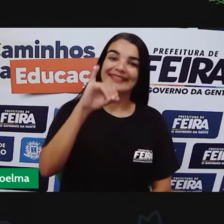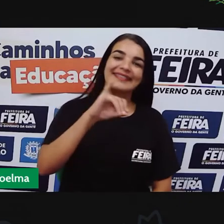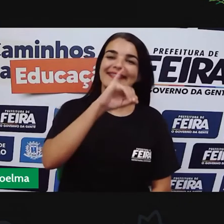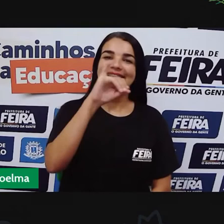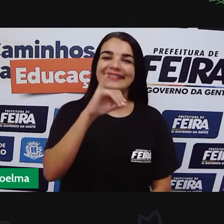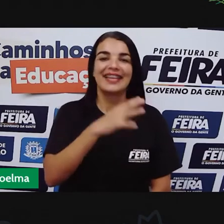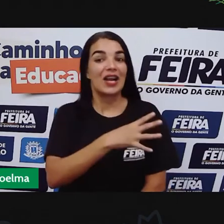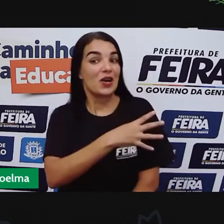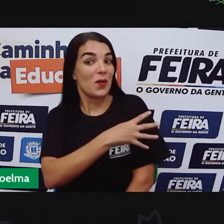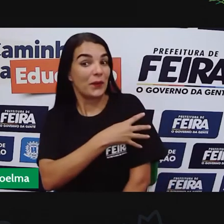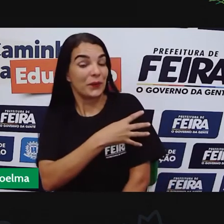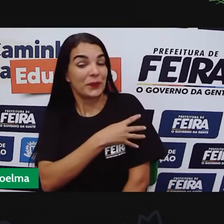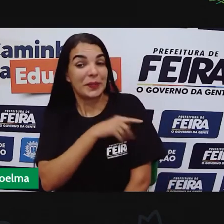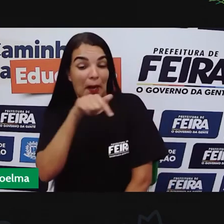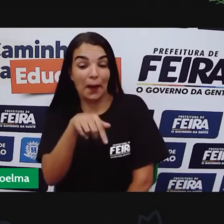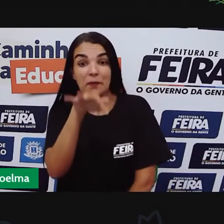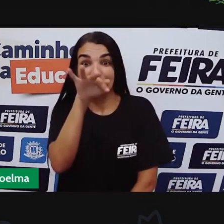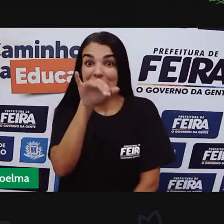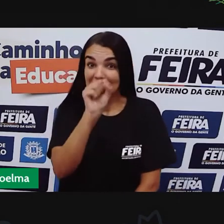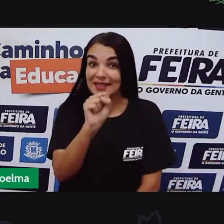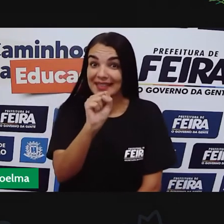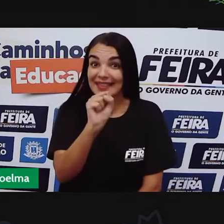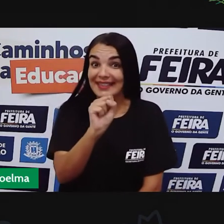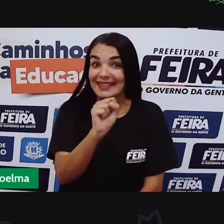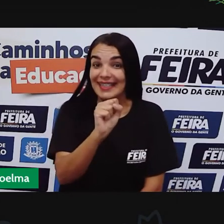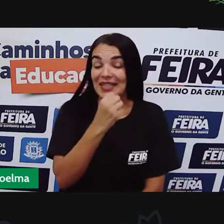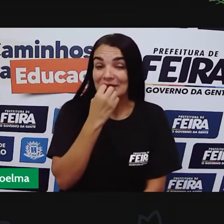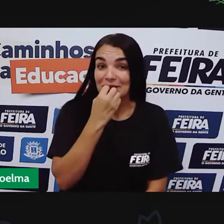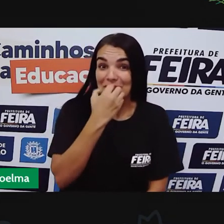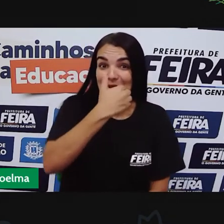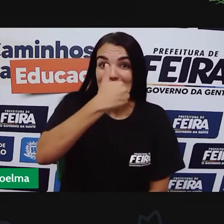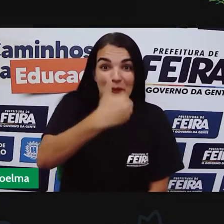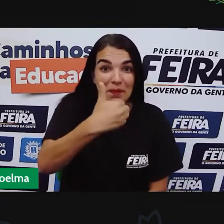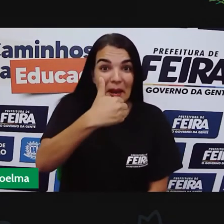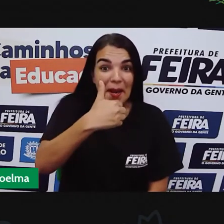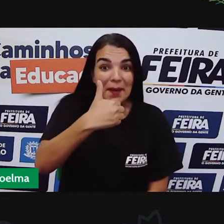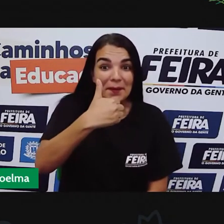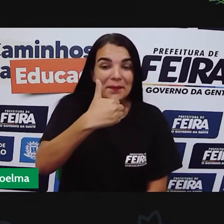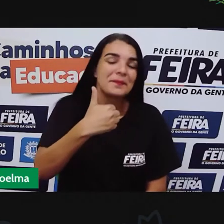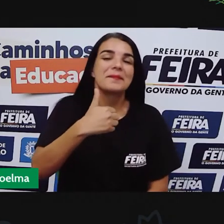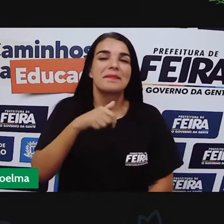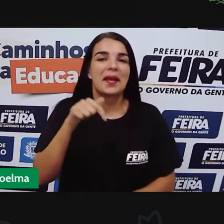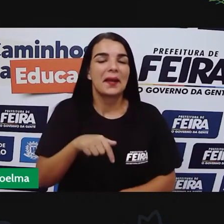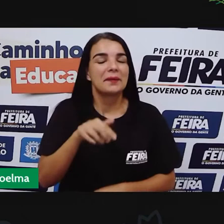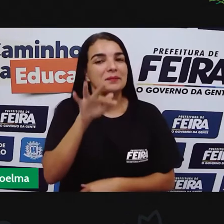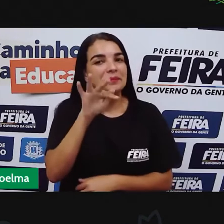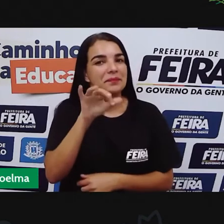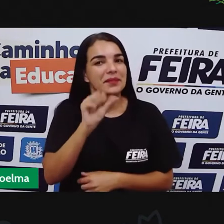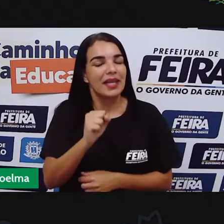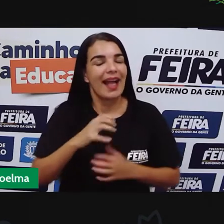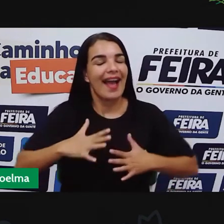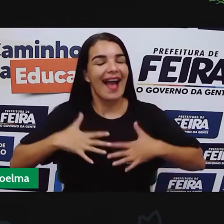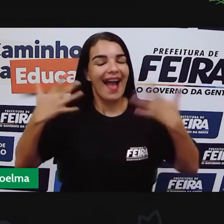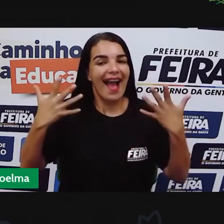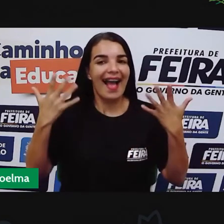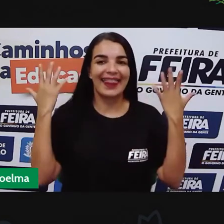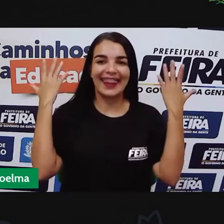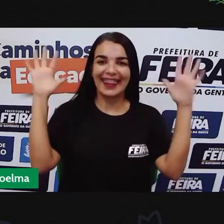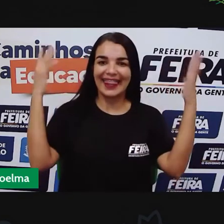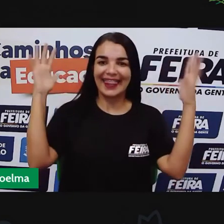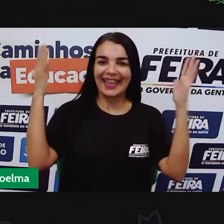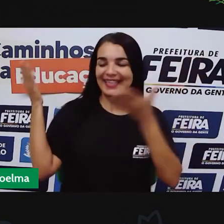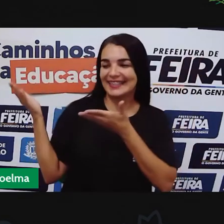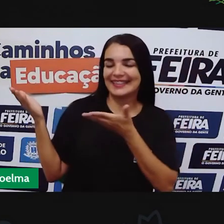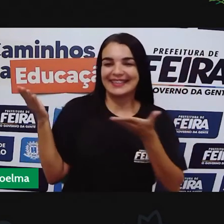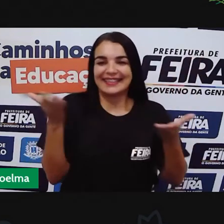Olá, quartos anos, tudo bem? Nossos quartos anos, queridos e amados quartos anos da cidade de Feira de Santana, é com enorme alegria que a gente